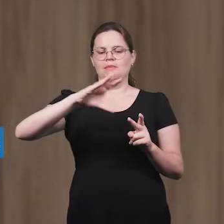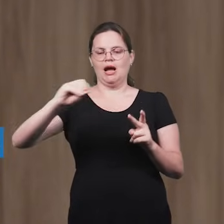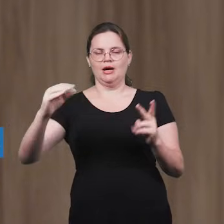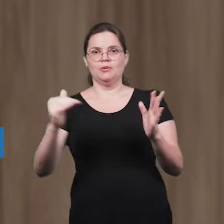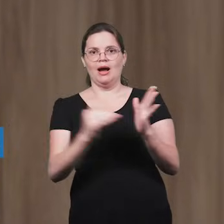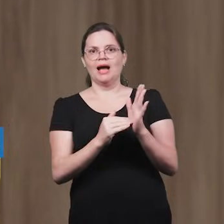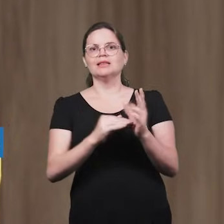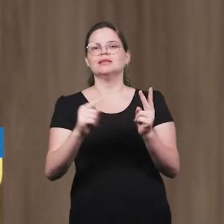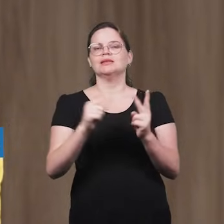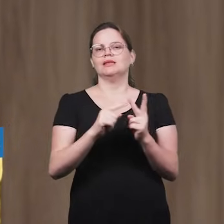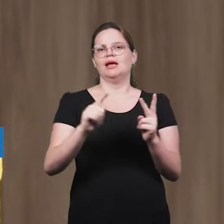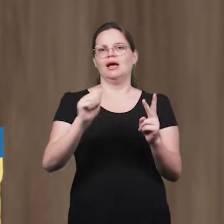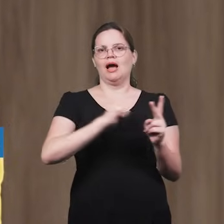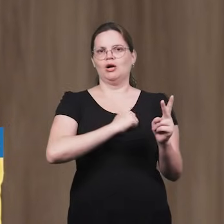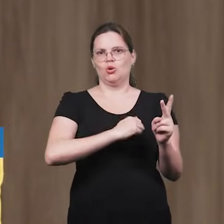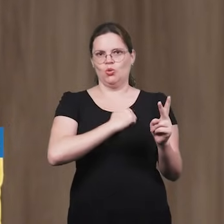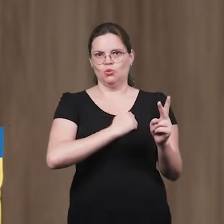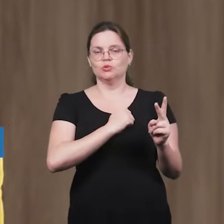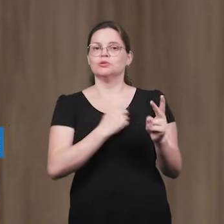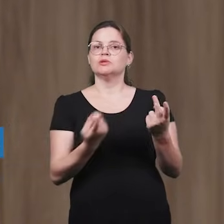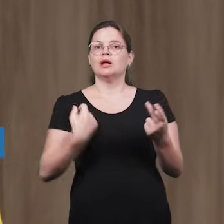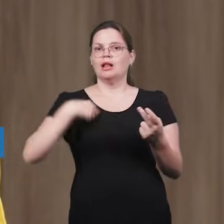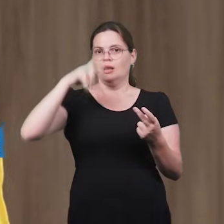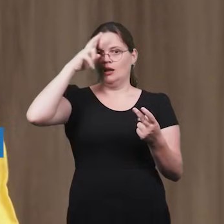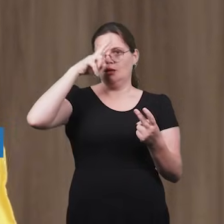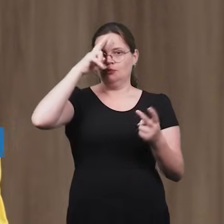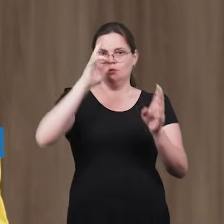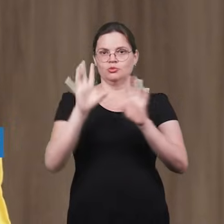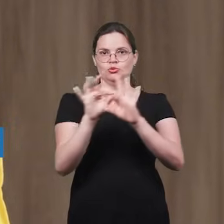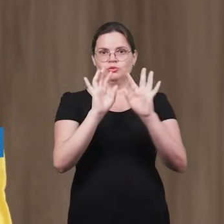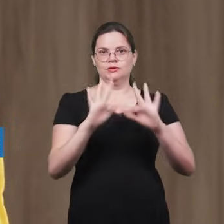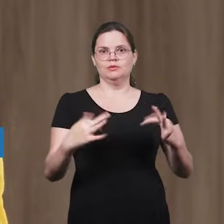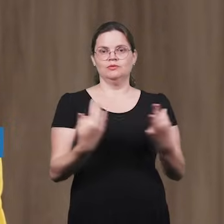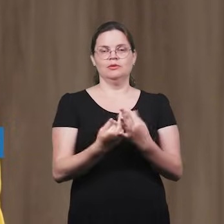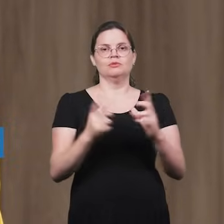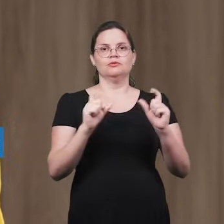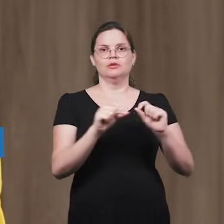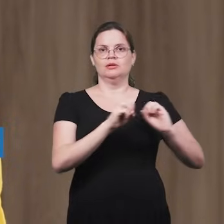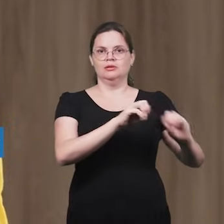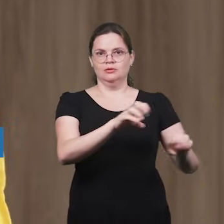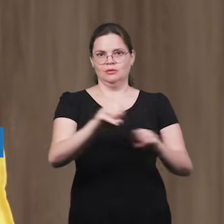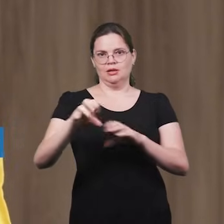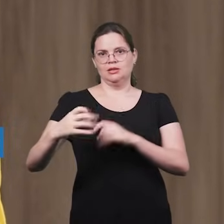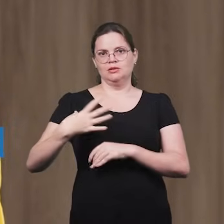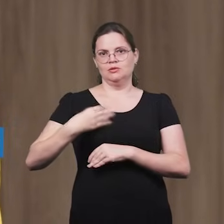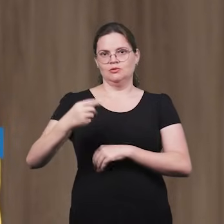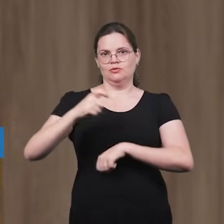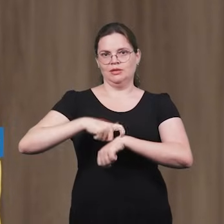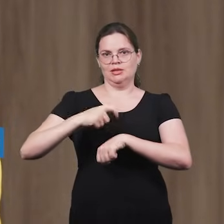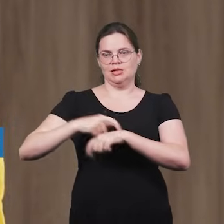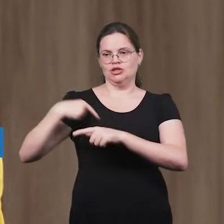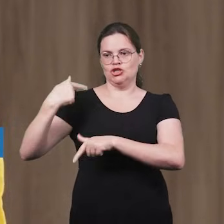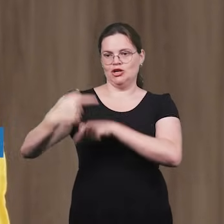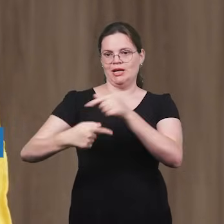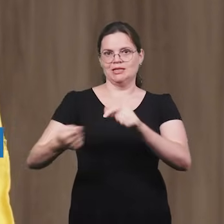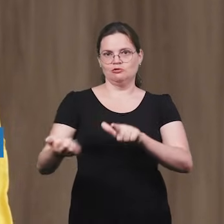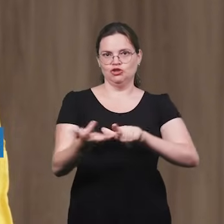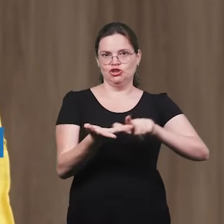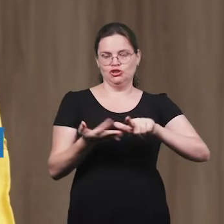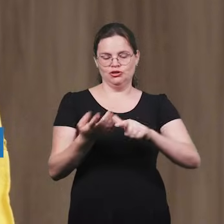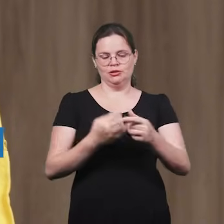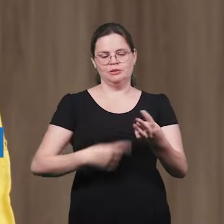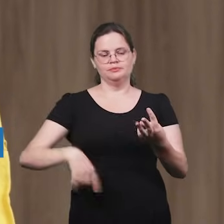orientou lá no Unidos em Família do início do ano, que foi a educação dos filhos na era digital, e de setembro a dezembro